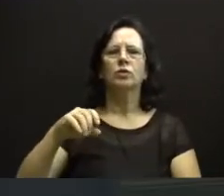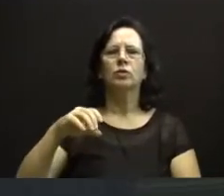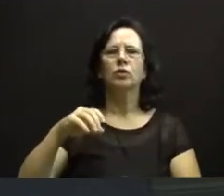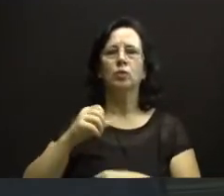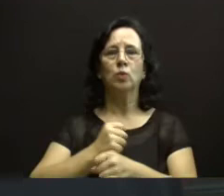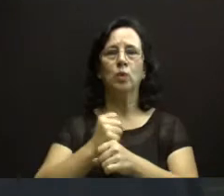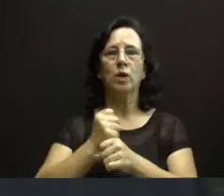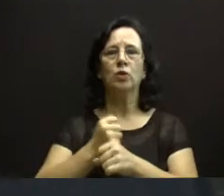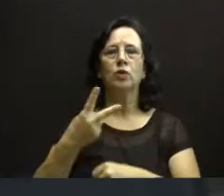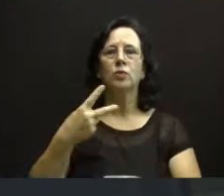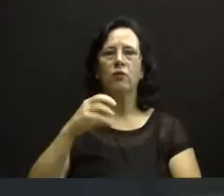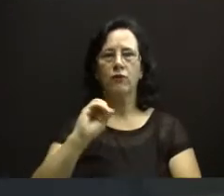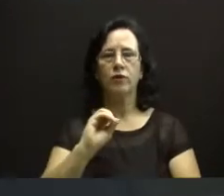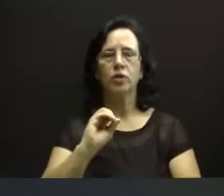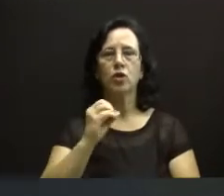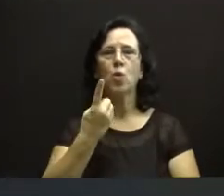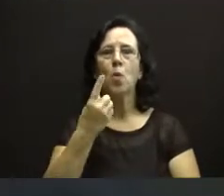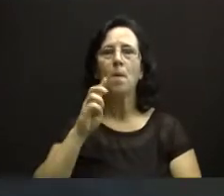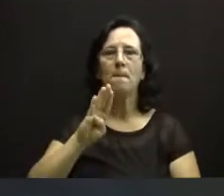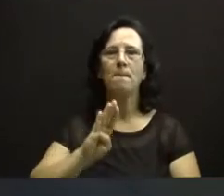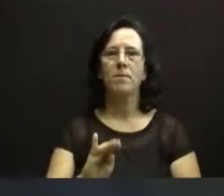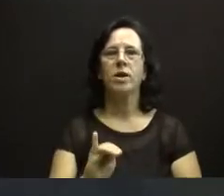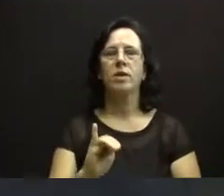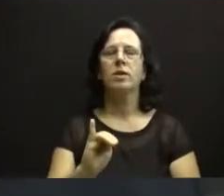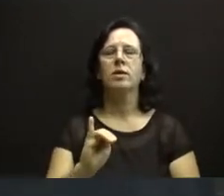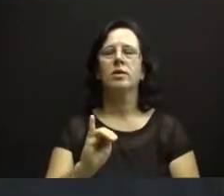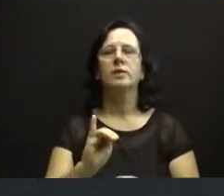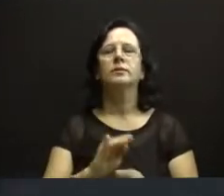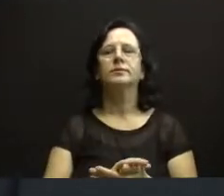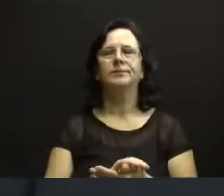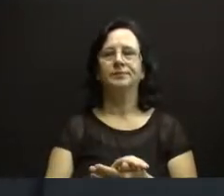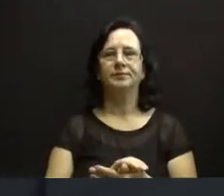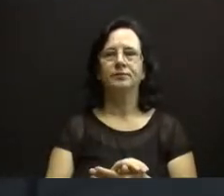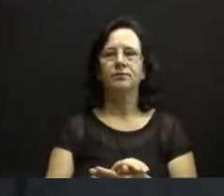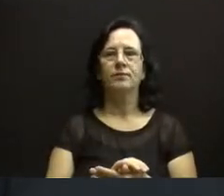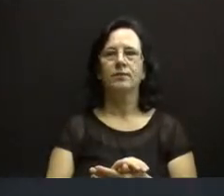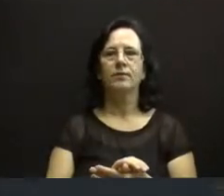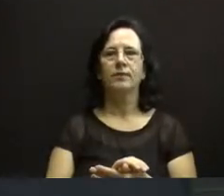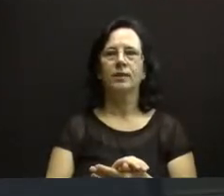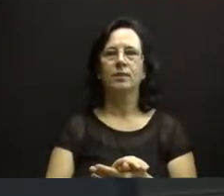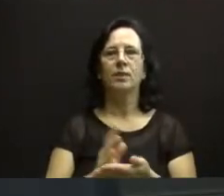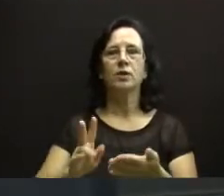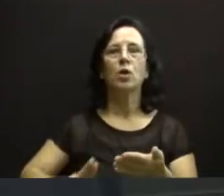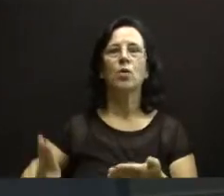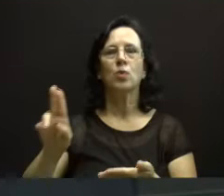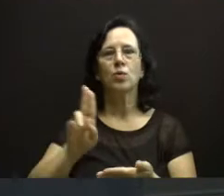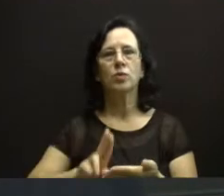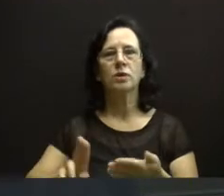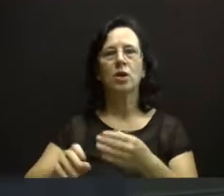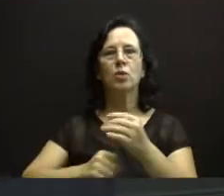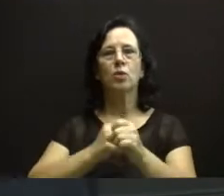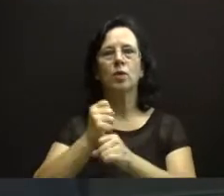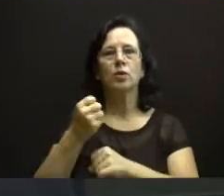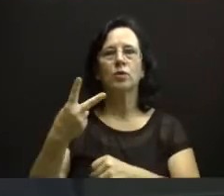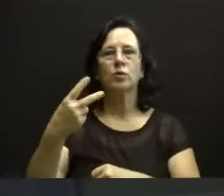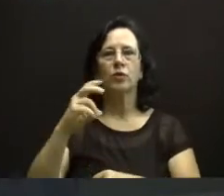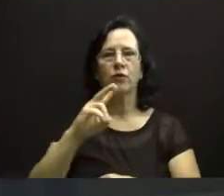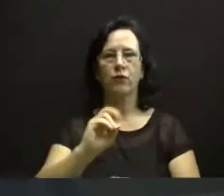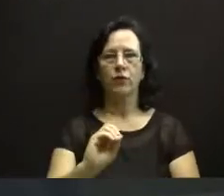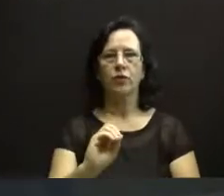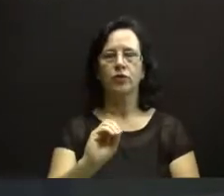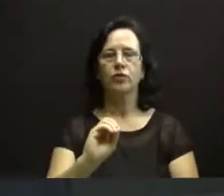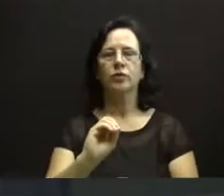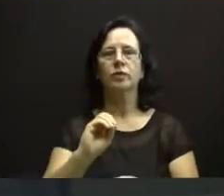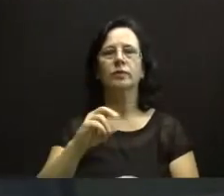orçamento previsto de 1 bilhão 311 milhões para ser utilizado no ano de 2020 pela prefeitura